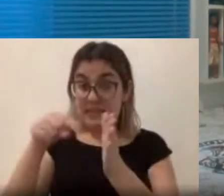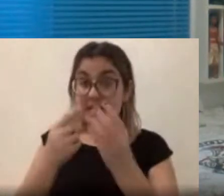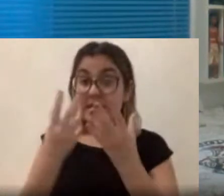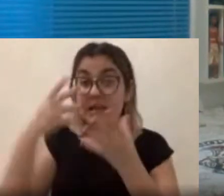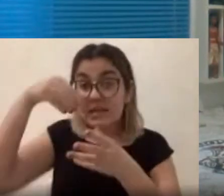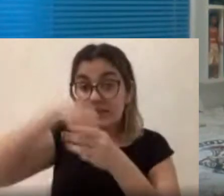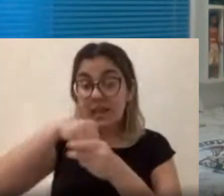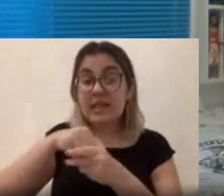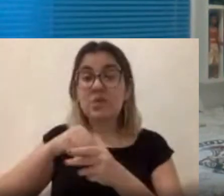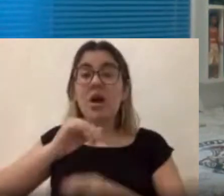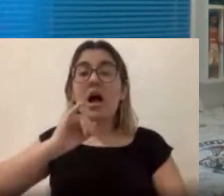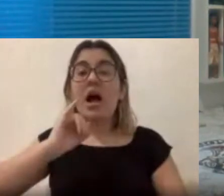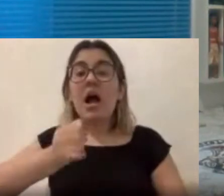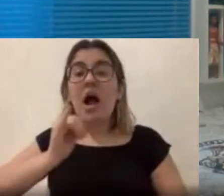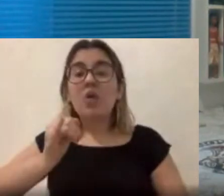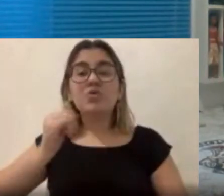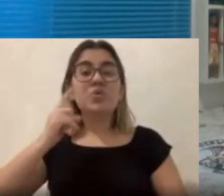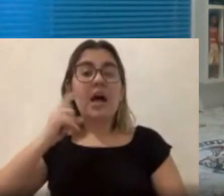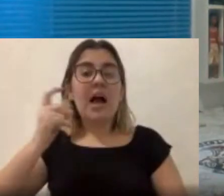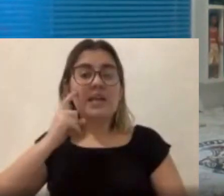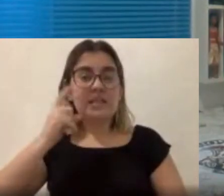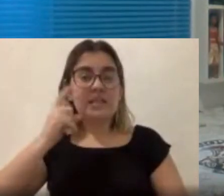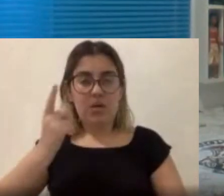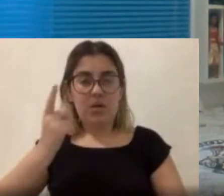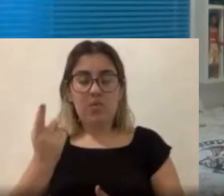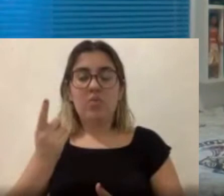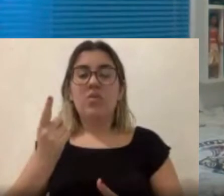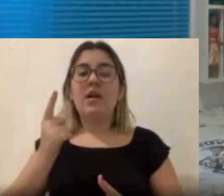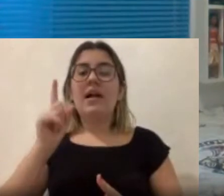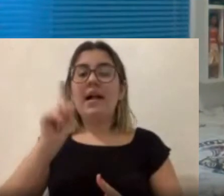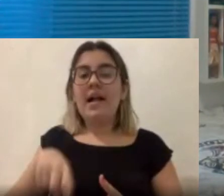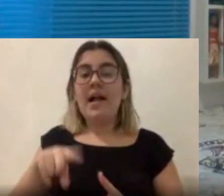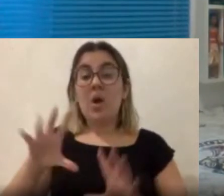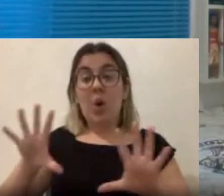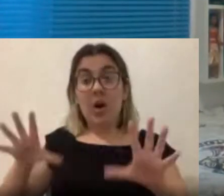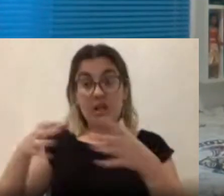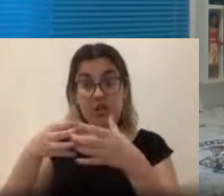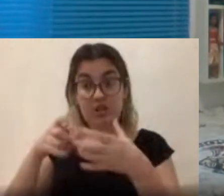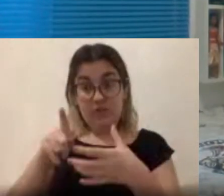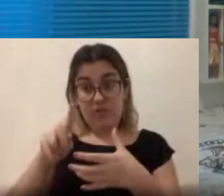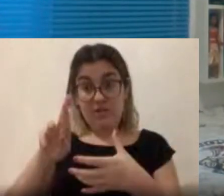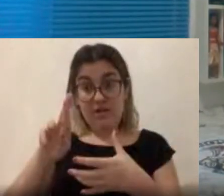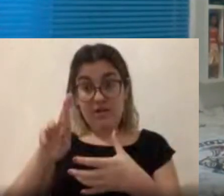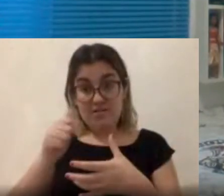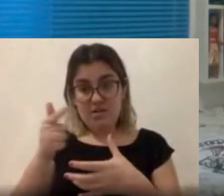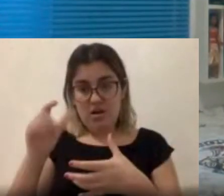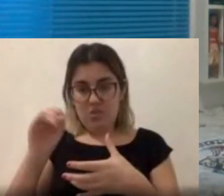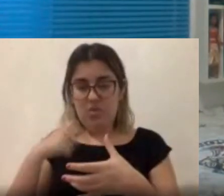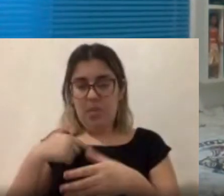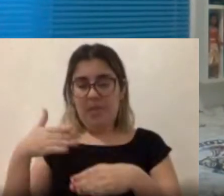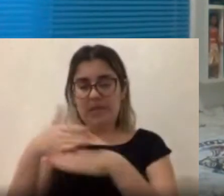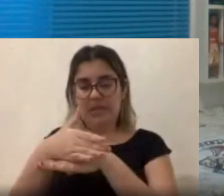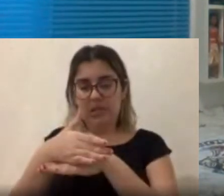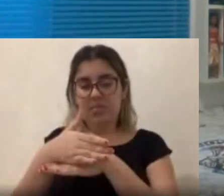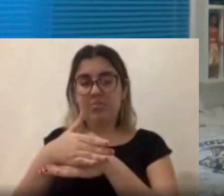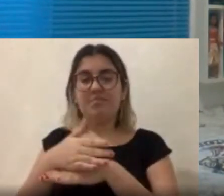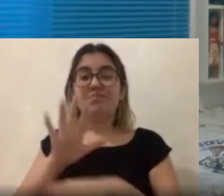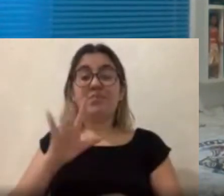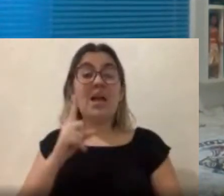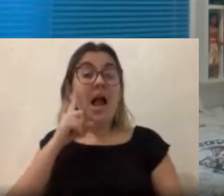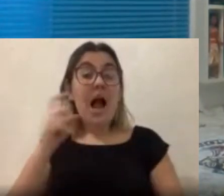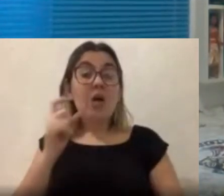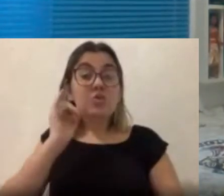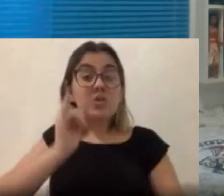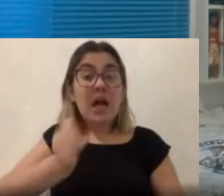nome dado pelo coletivo Grão, do qual eu participo, a audionarração, ela se propõe a